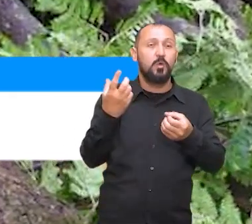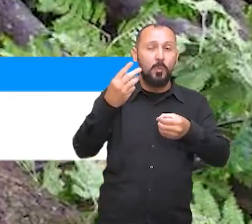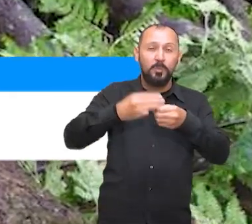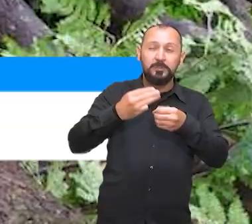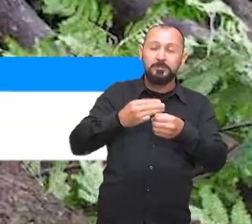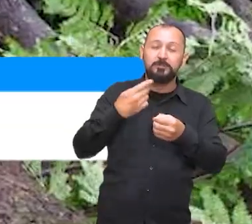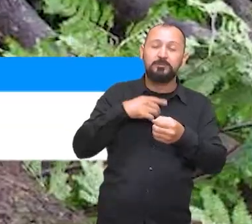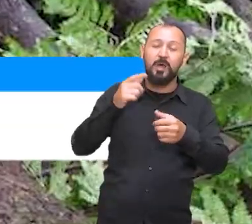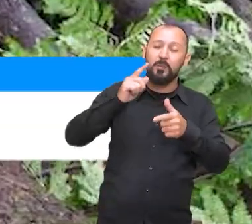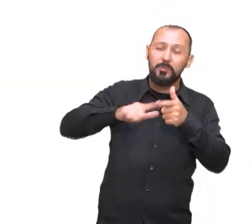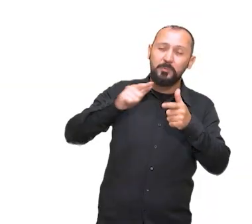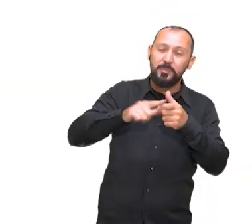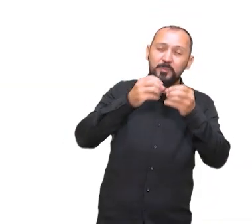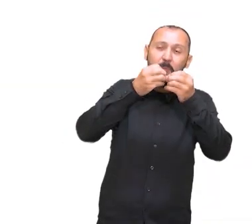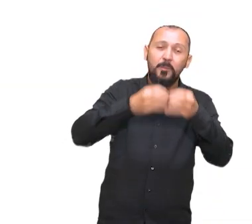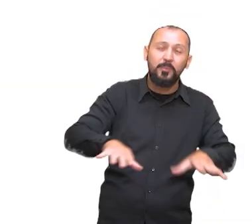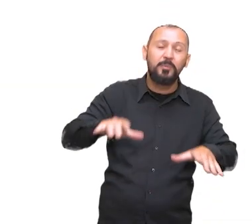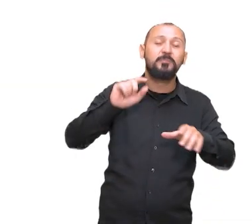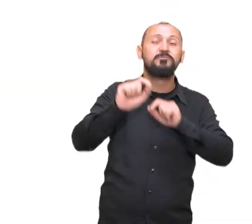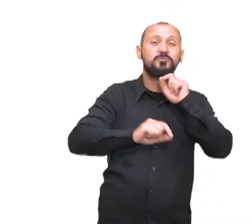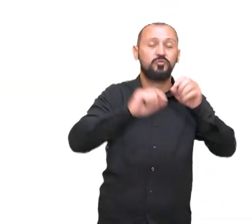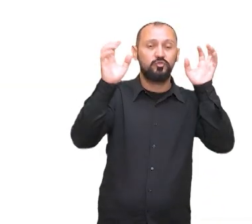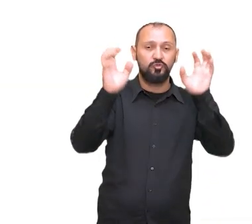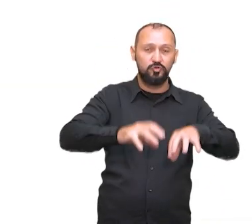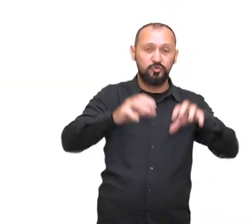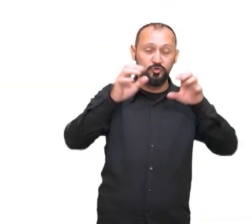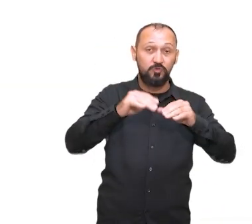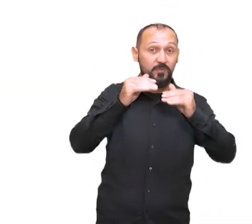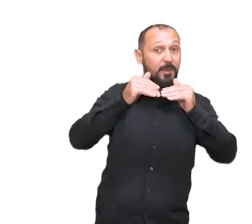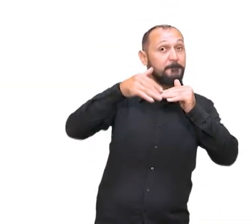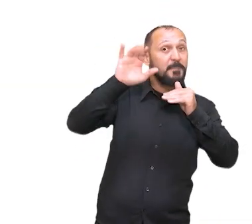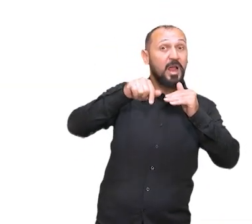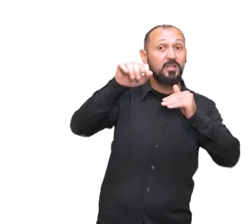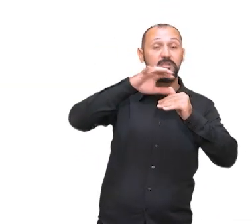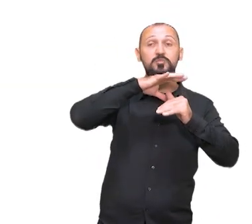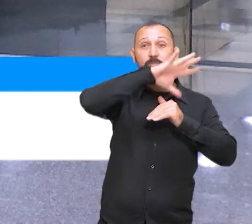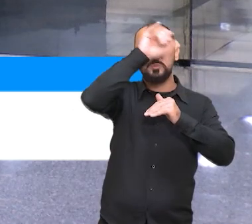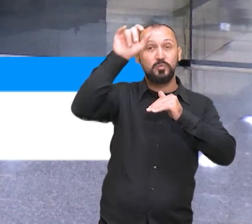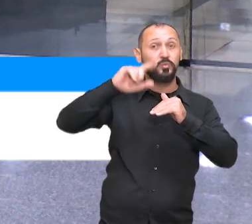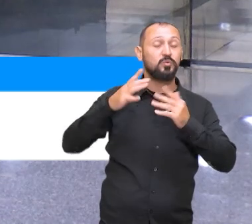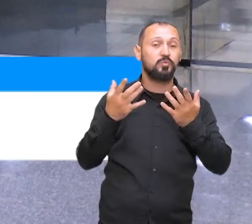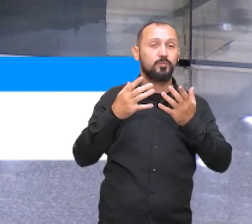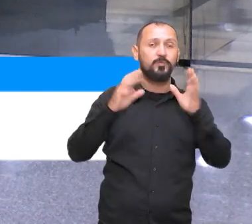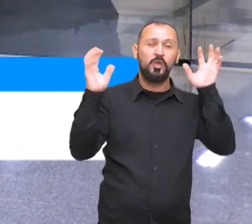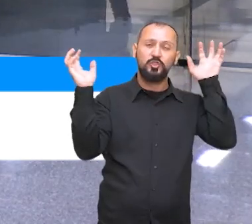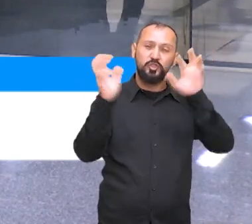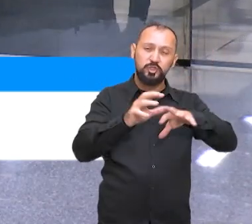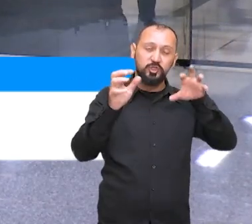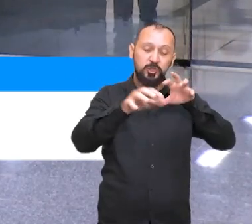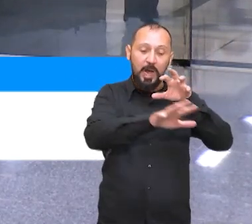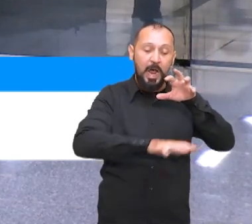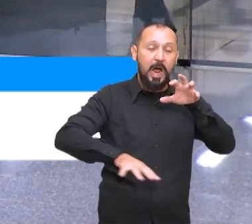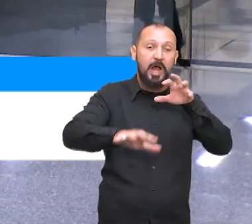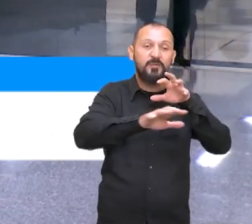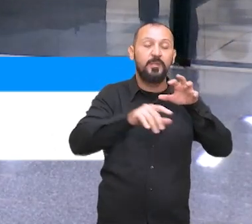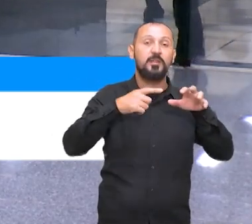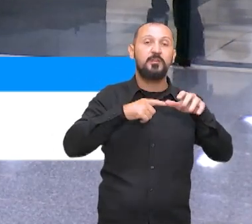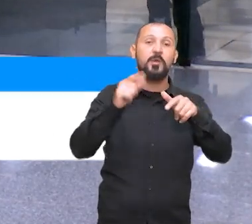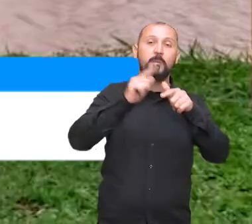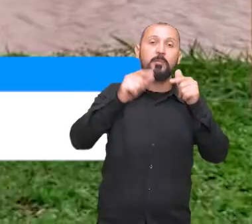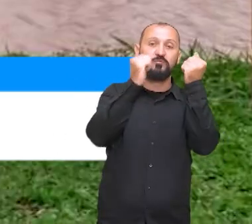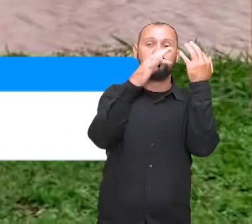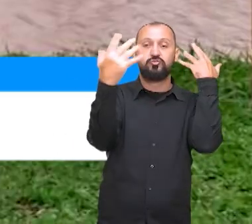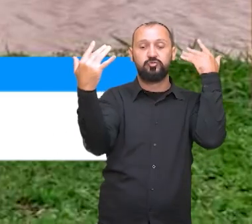vem sofrendo com as chuvas, que ficaram acima da média histórica em grande parte do estado. Os fortes temporais que atingiram